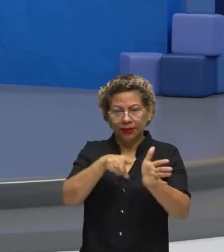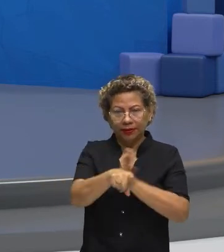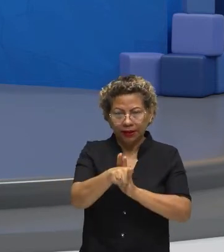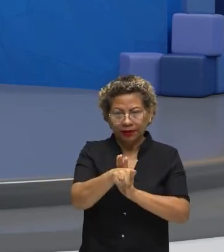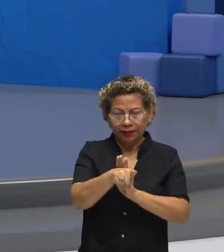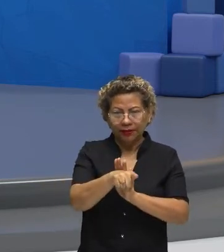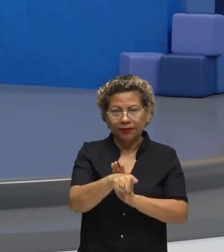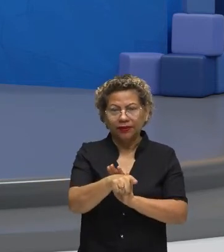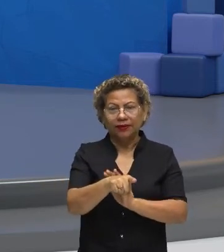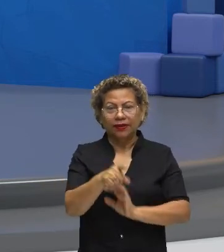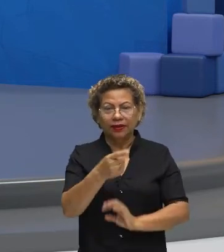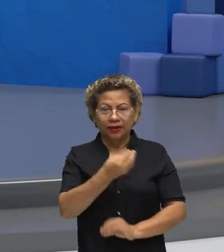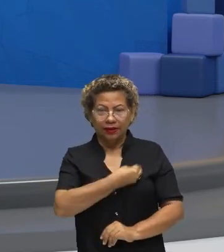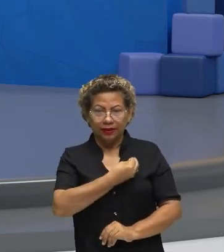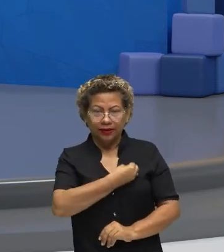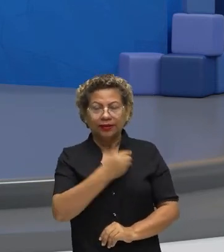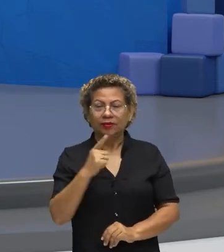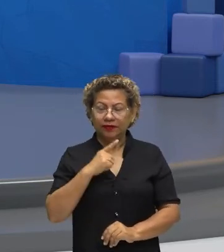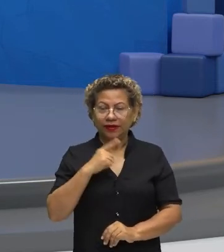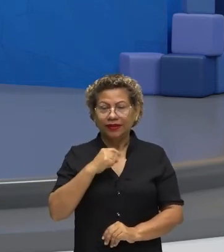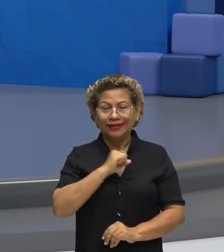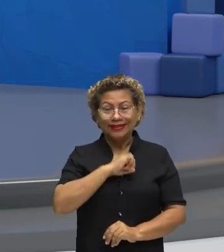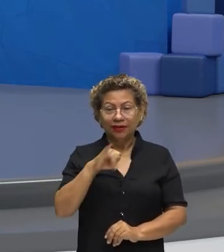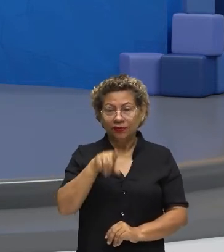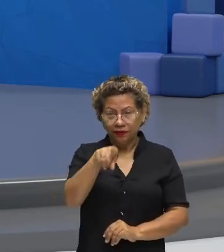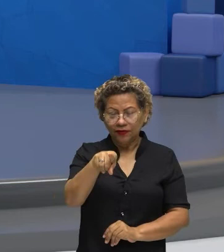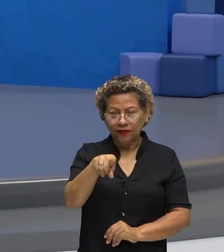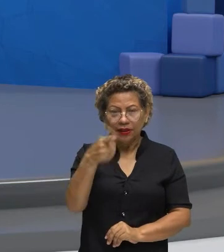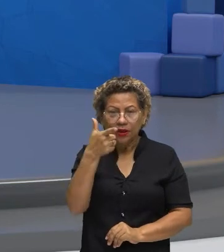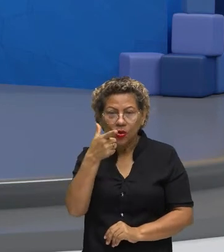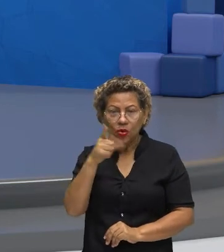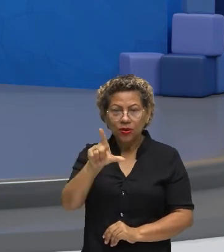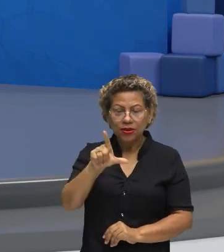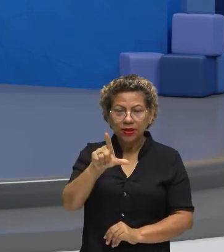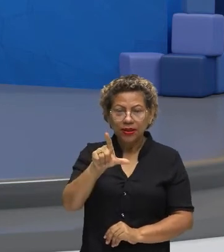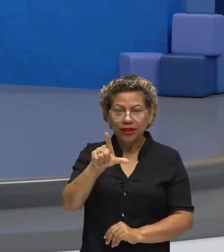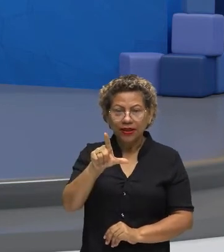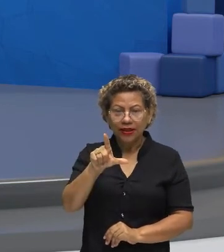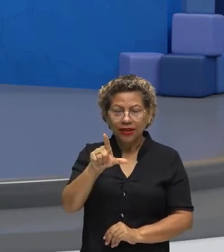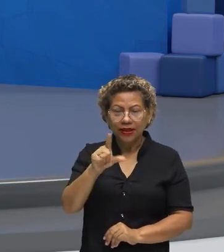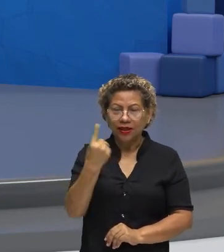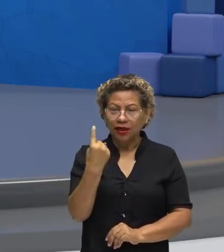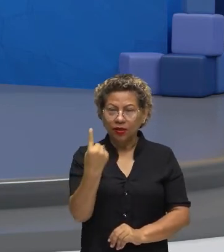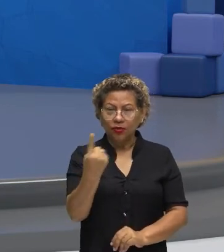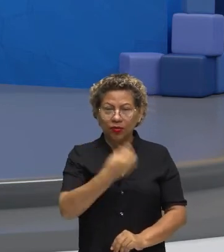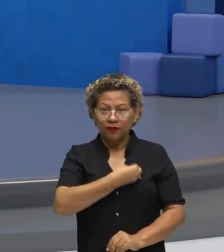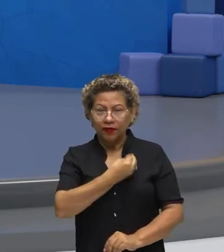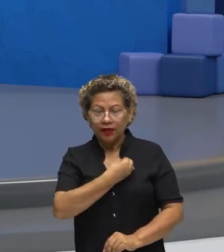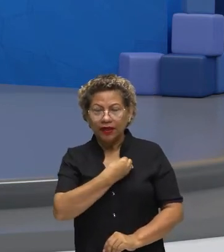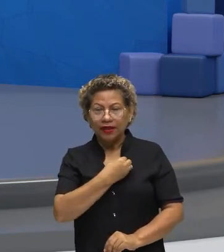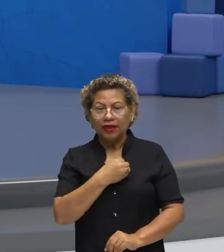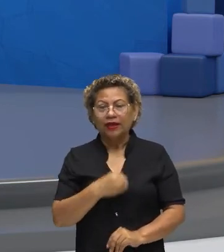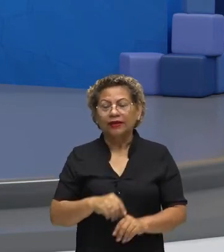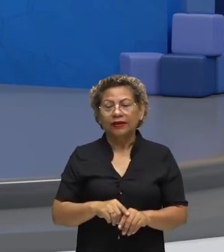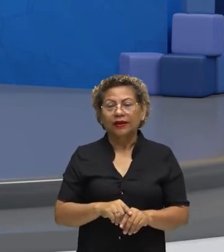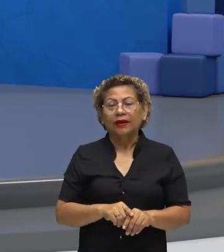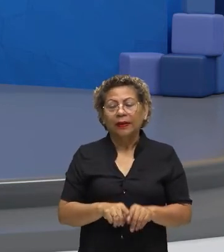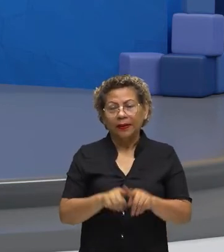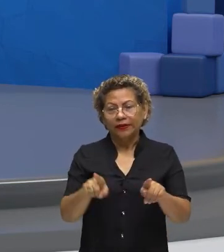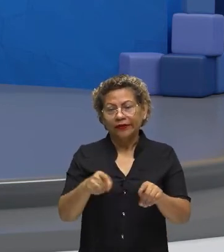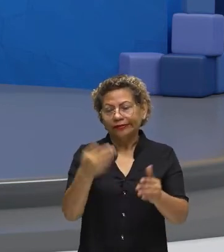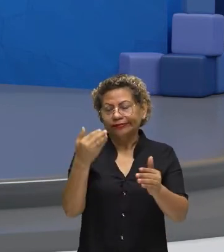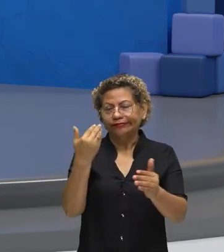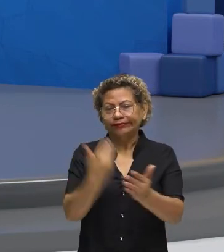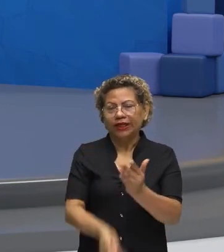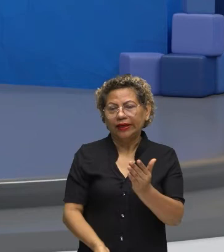uma vida. O que é isso? Se você acertar, você ganha ali essa vida. Se você errar uma outra pergunta, você continua participando